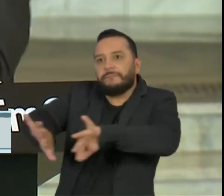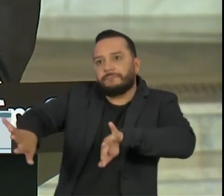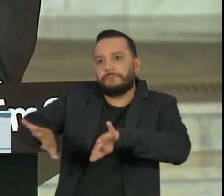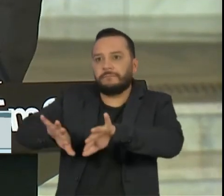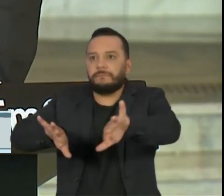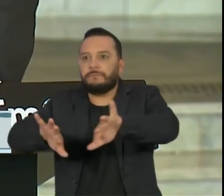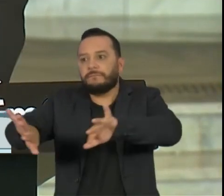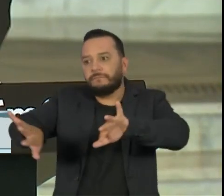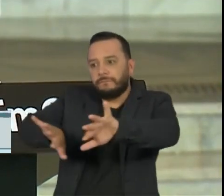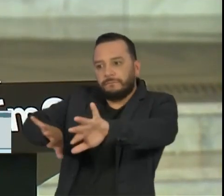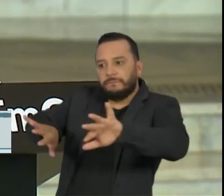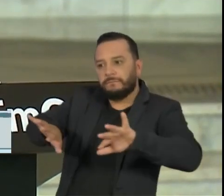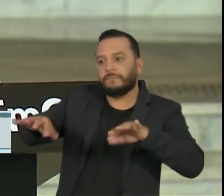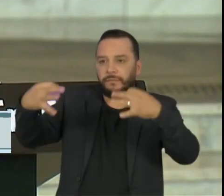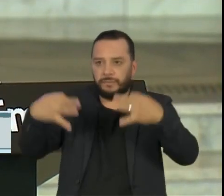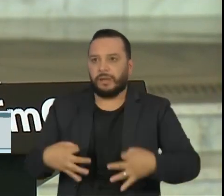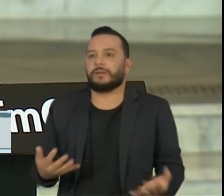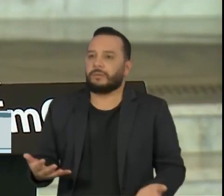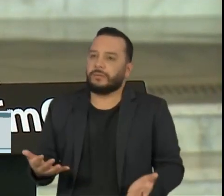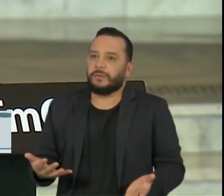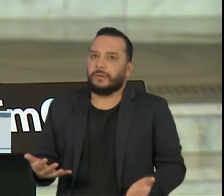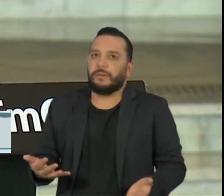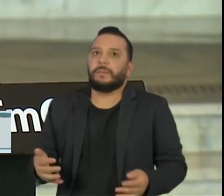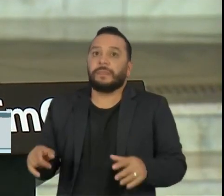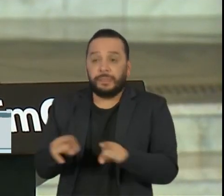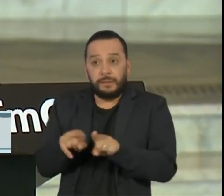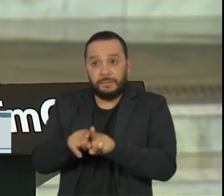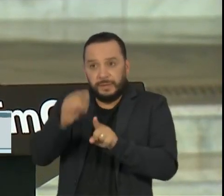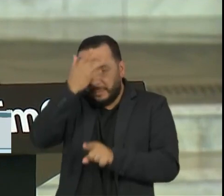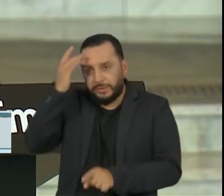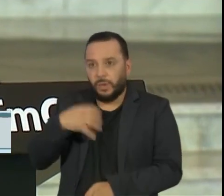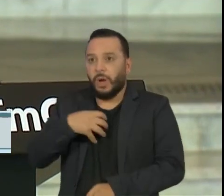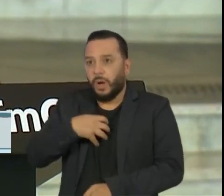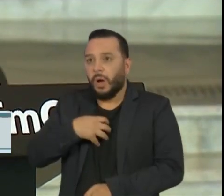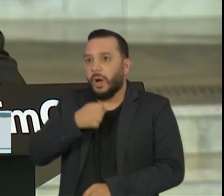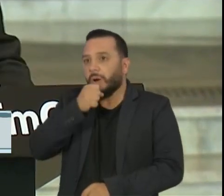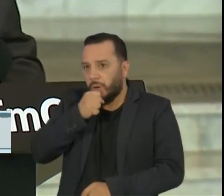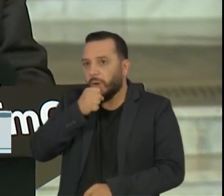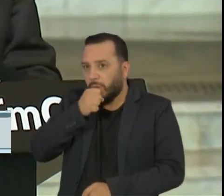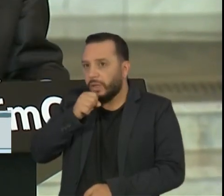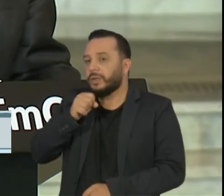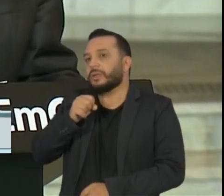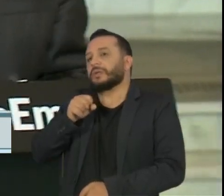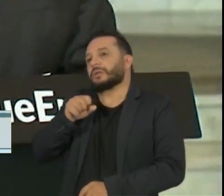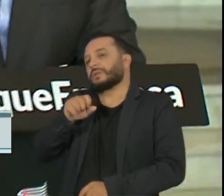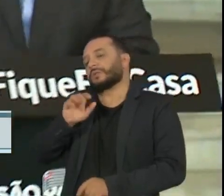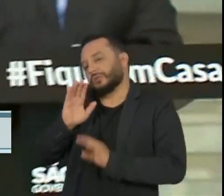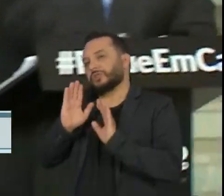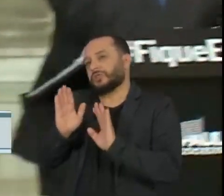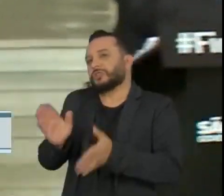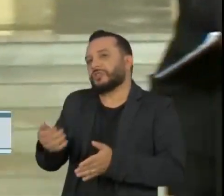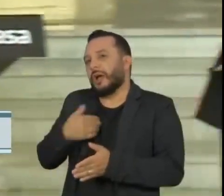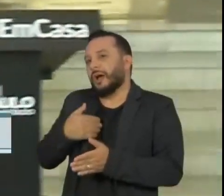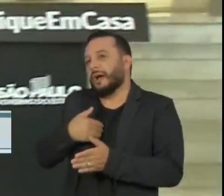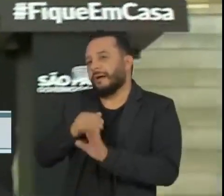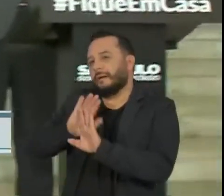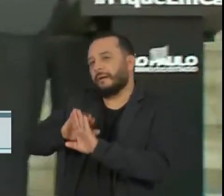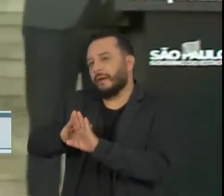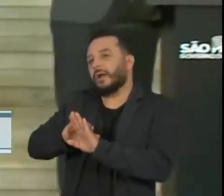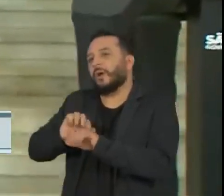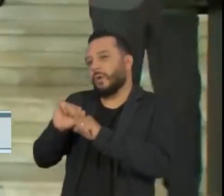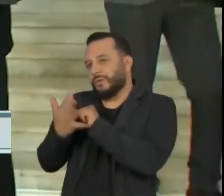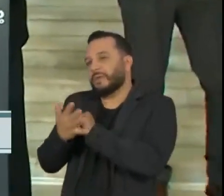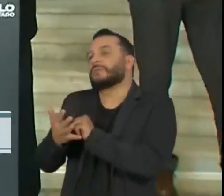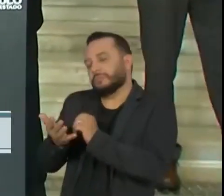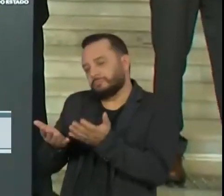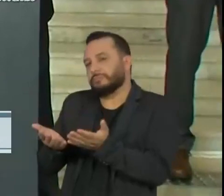pessoas sintomáticas e que tiveram contatos com pessoas já positivas. Bem, obrigado, doutor Dimas.